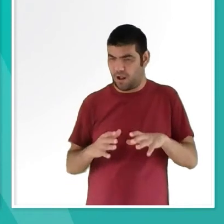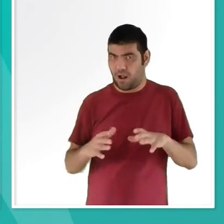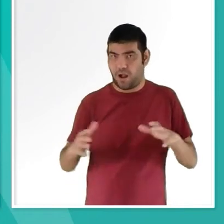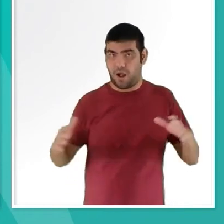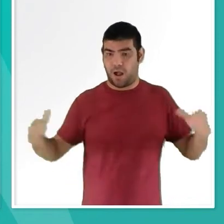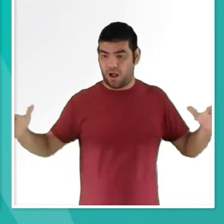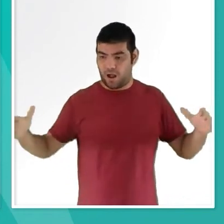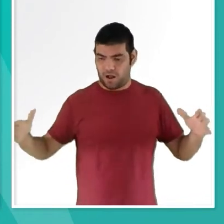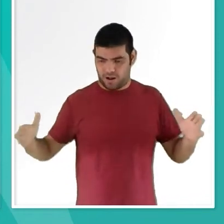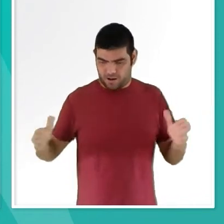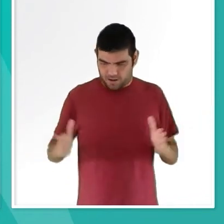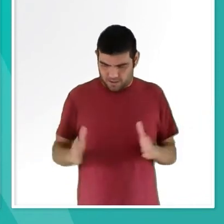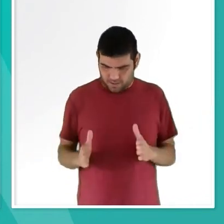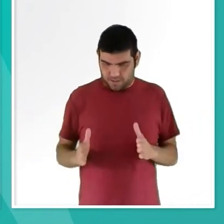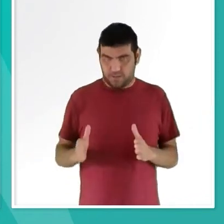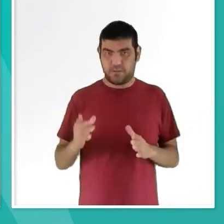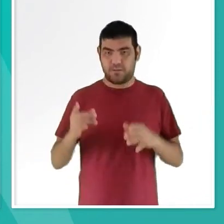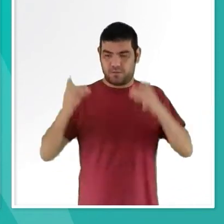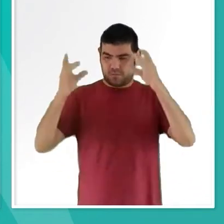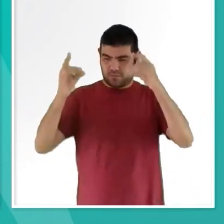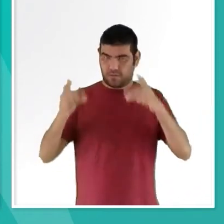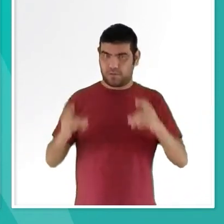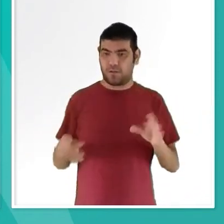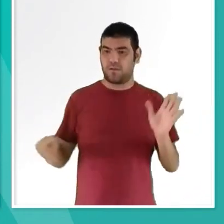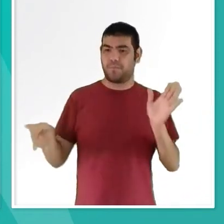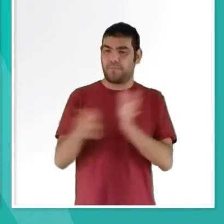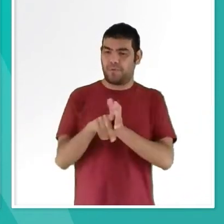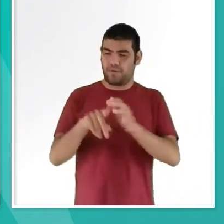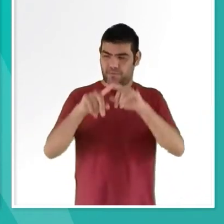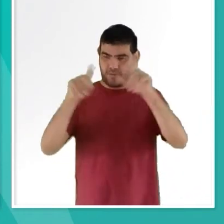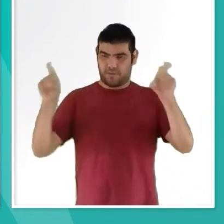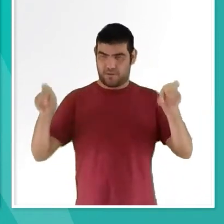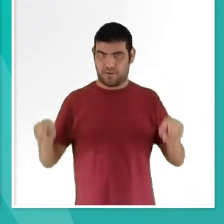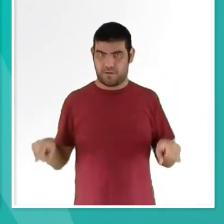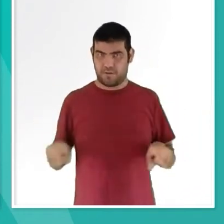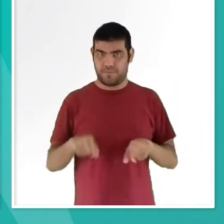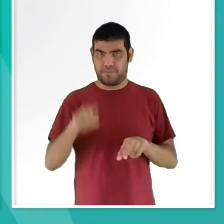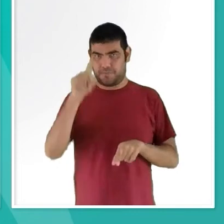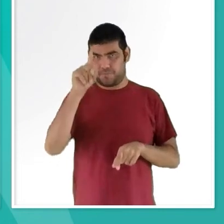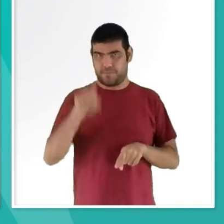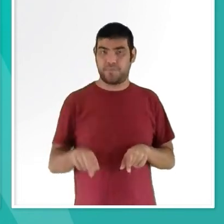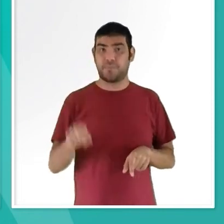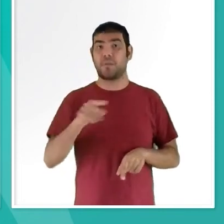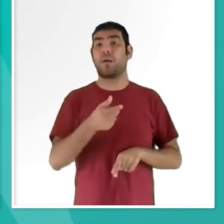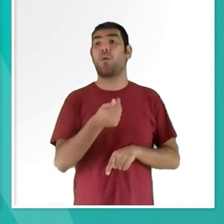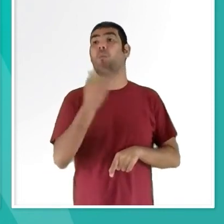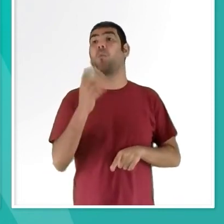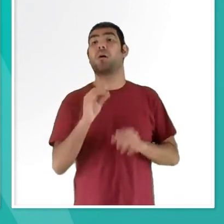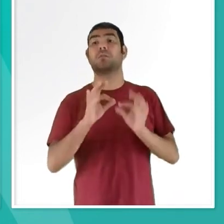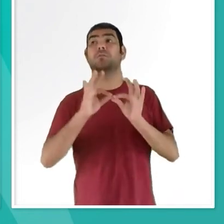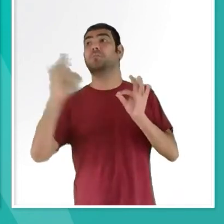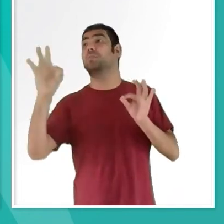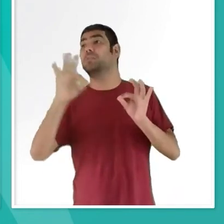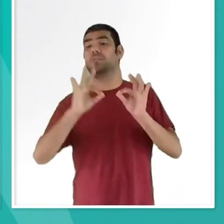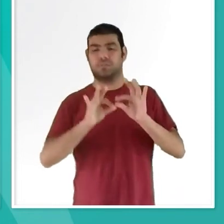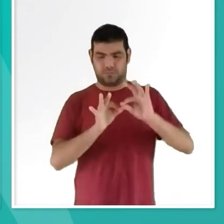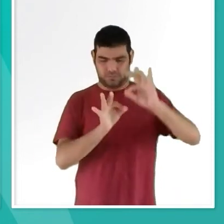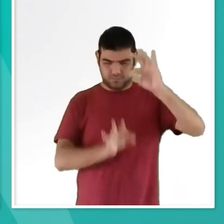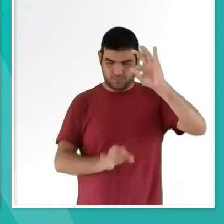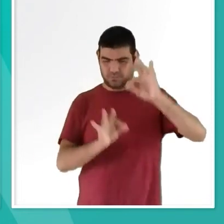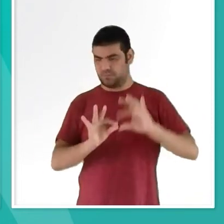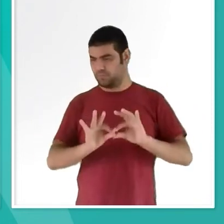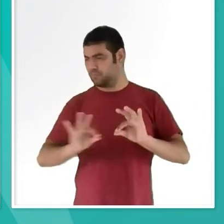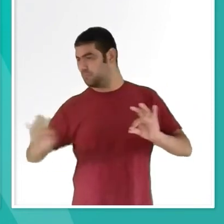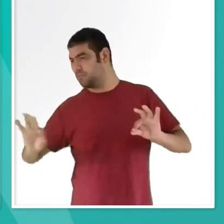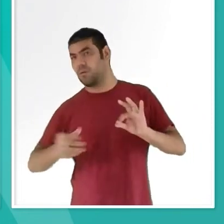os detalhes do campo de futebol. Agora vamos ver as medidas. Tá? Então, nas medidas, nós temos as